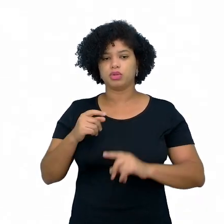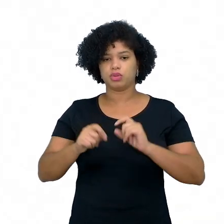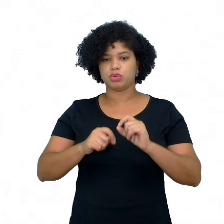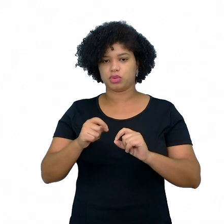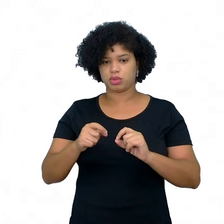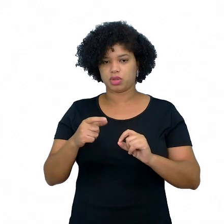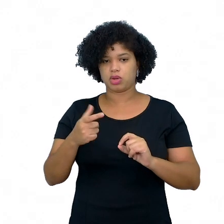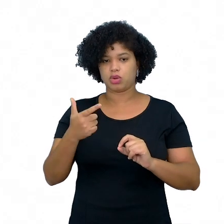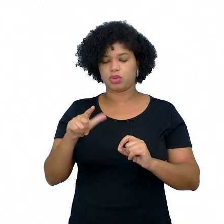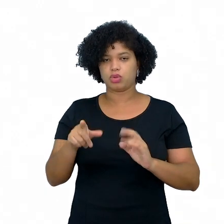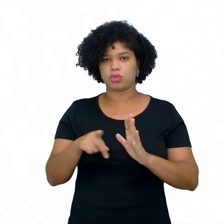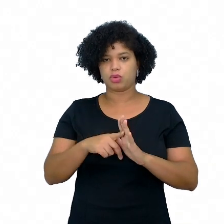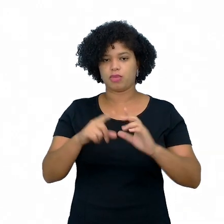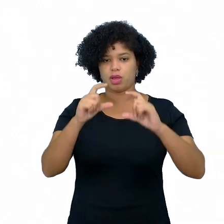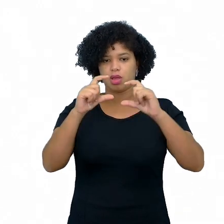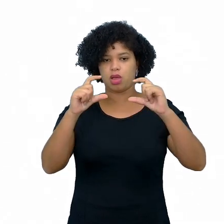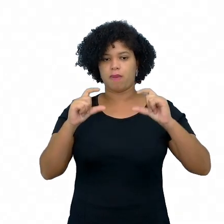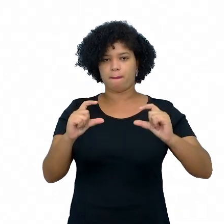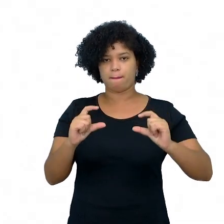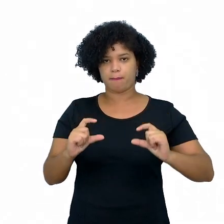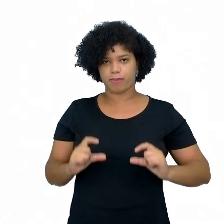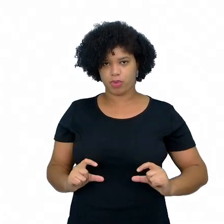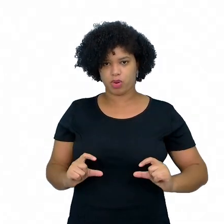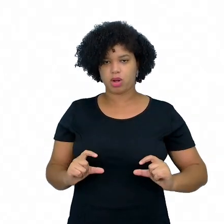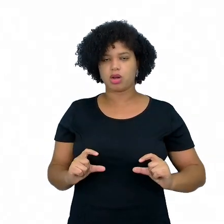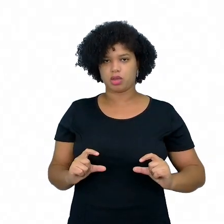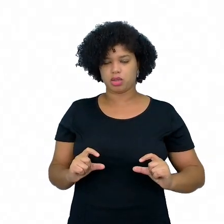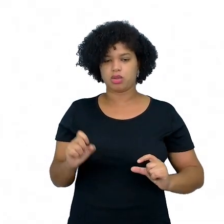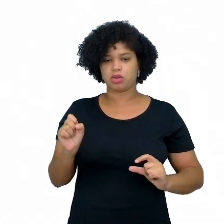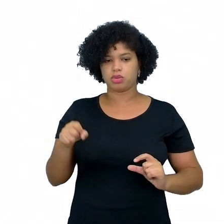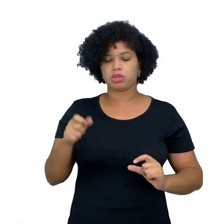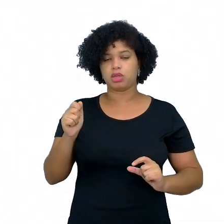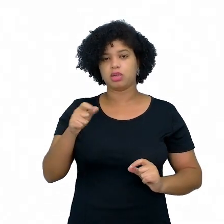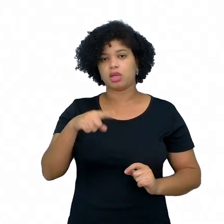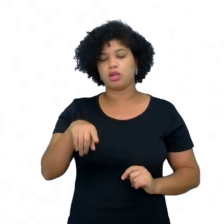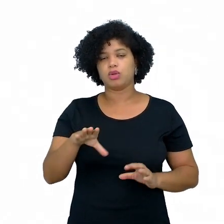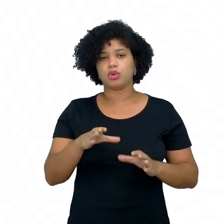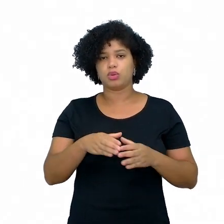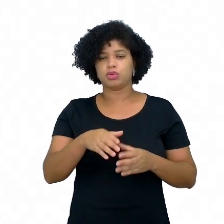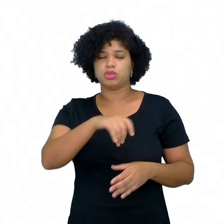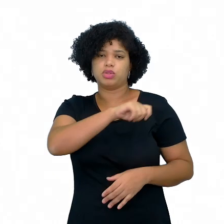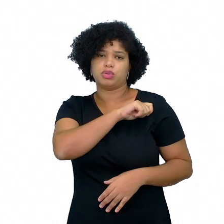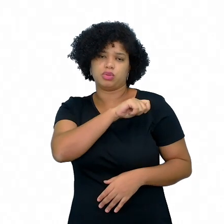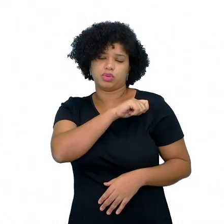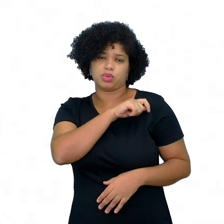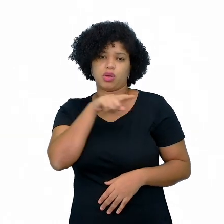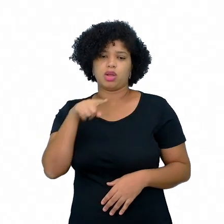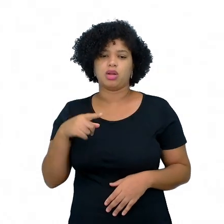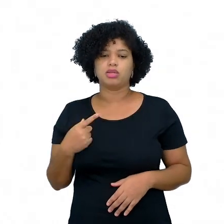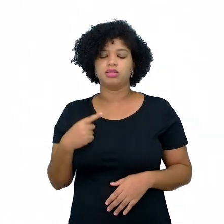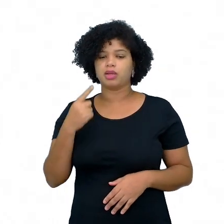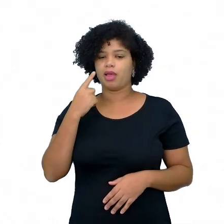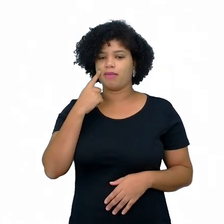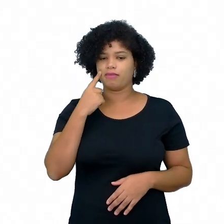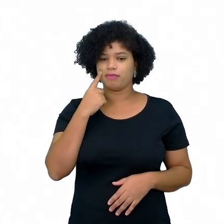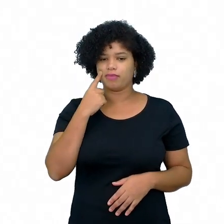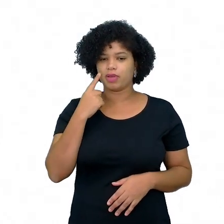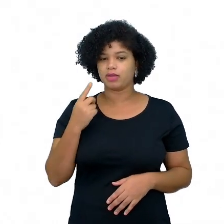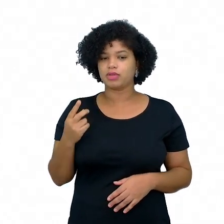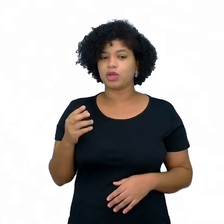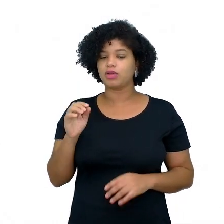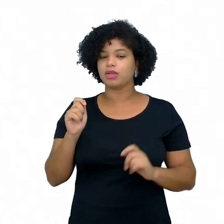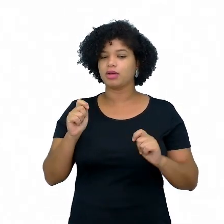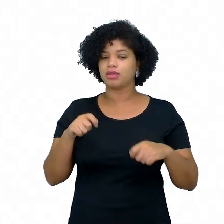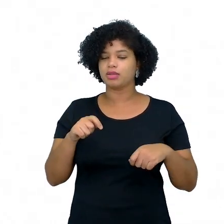pedacinho de um polígono e é solicitado que os alunos eles completem essa